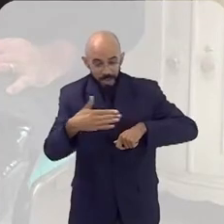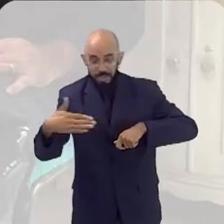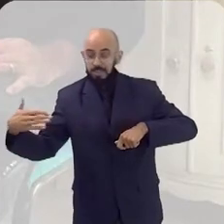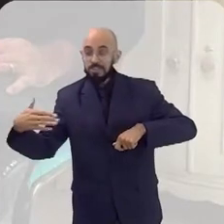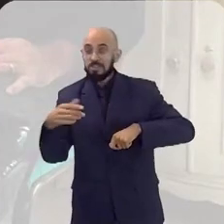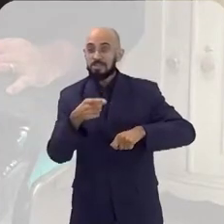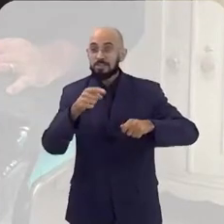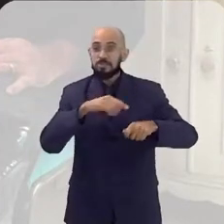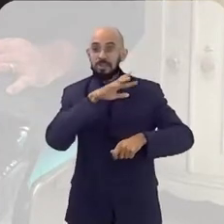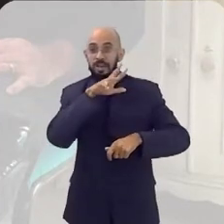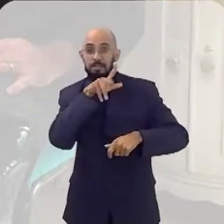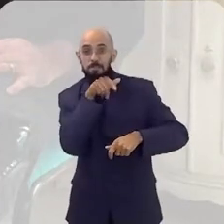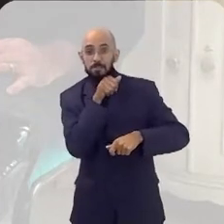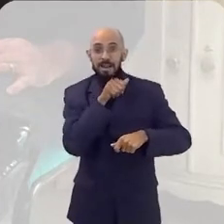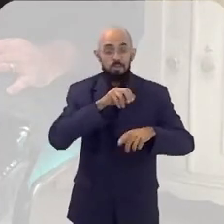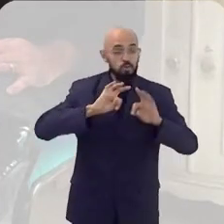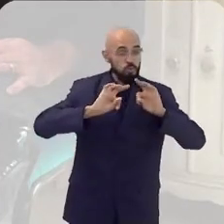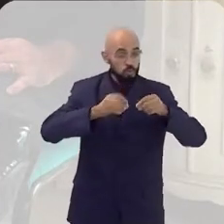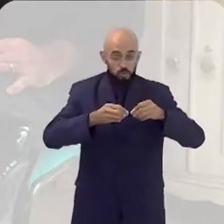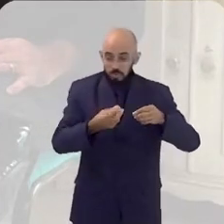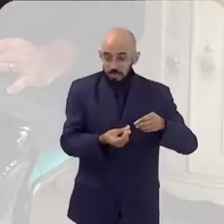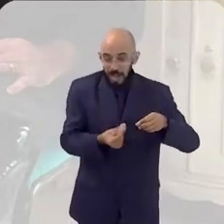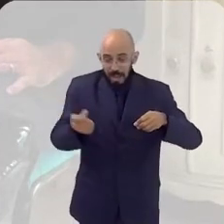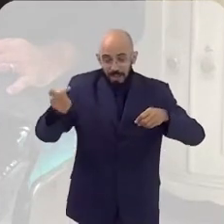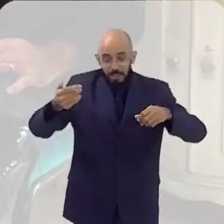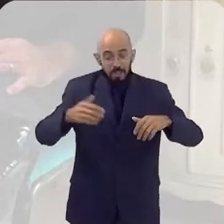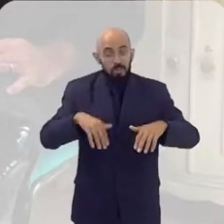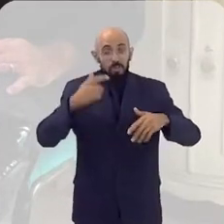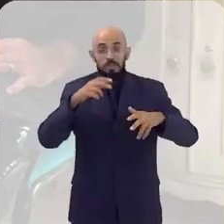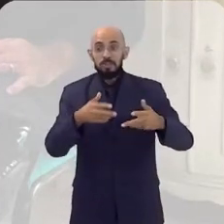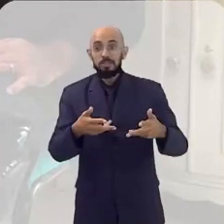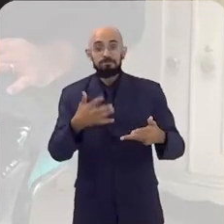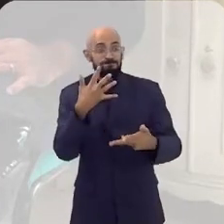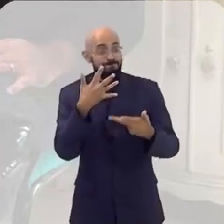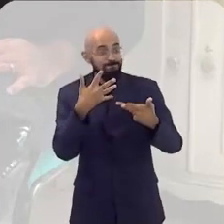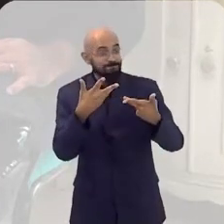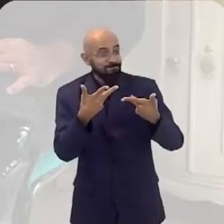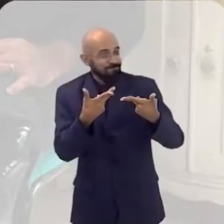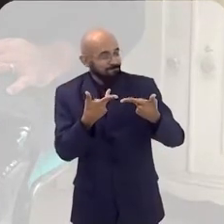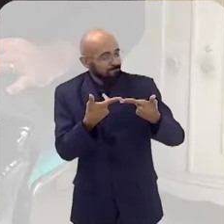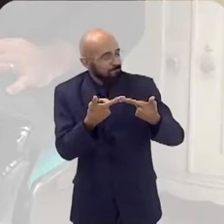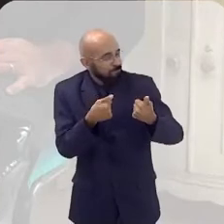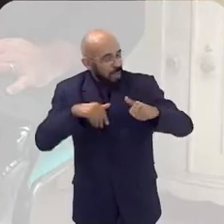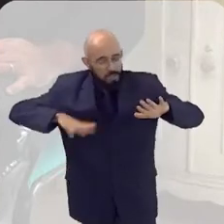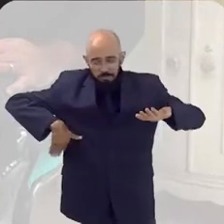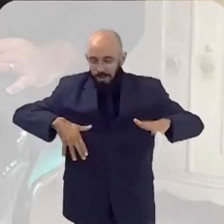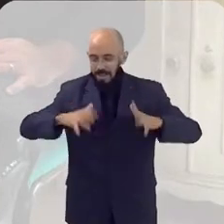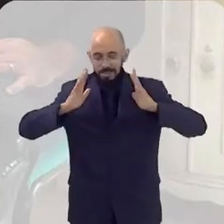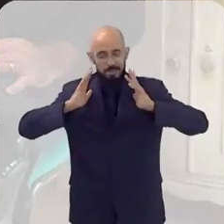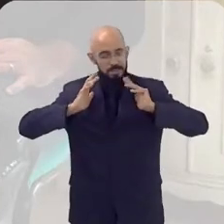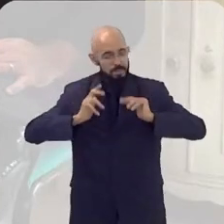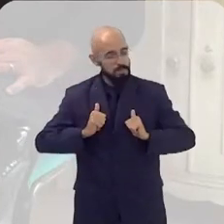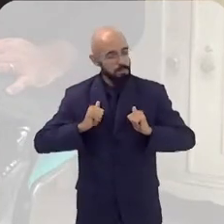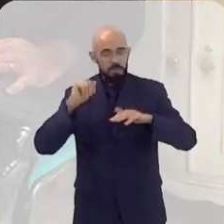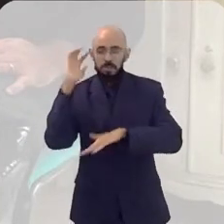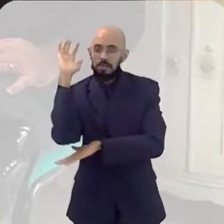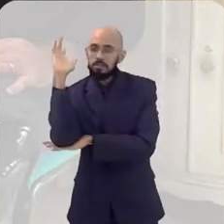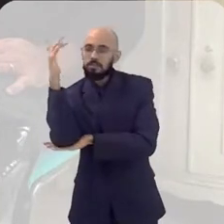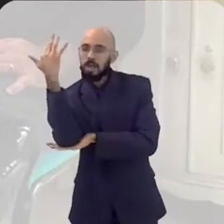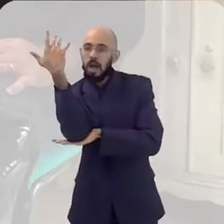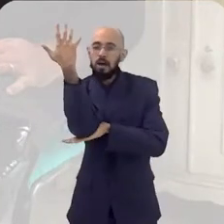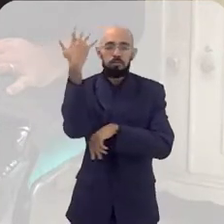ali, os animais, os bichos saíram. Todas as praias ficaram limpas,